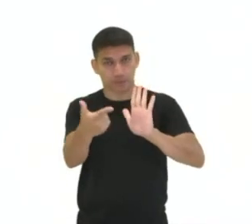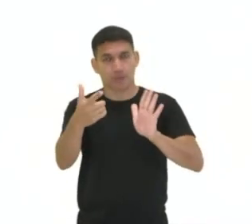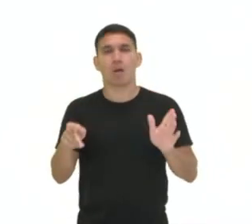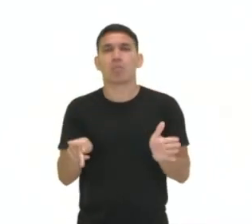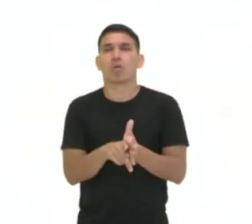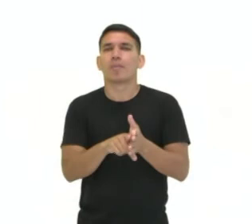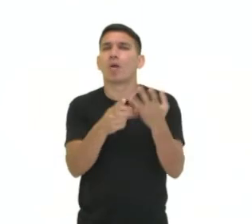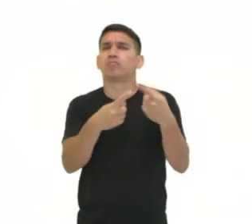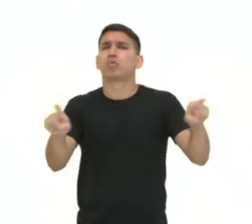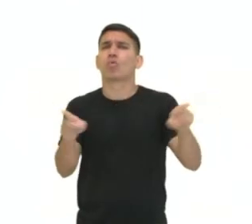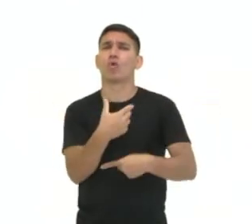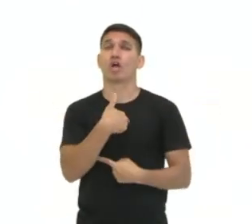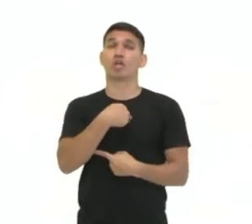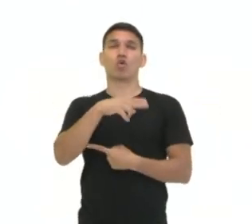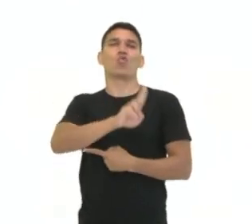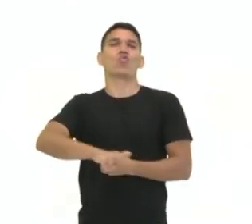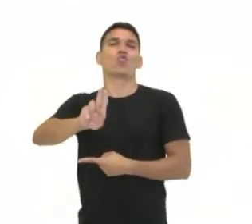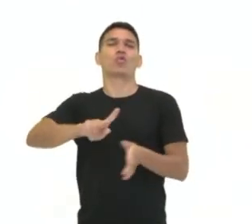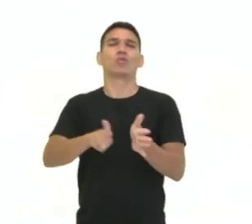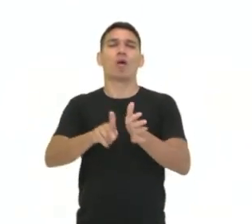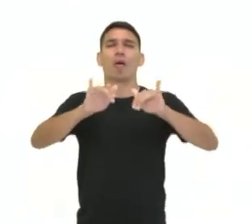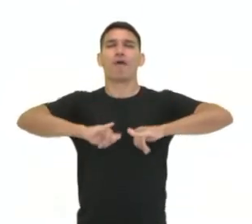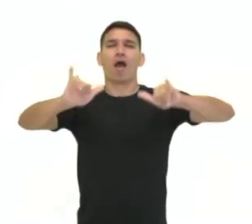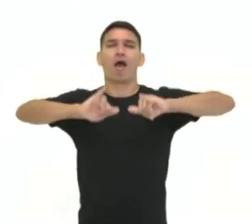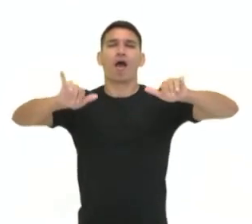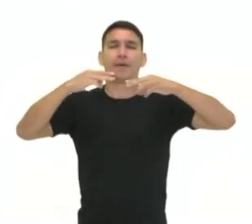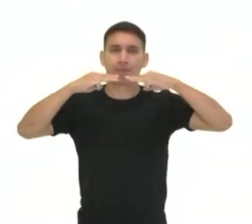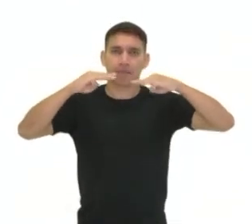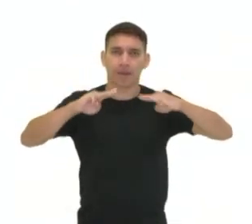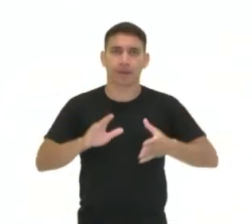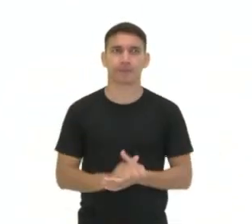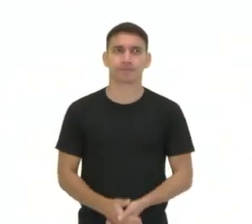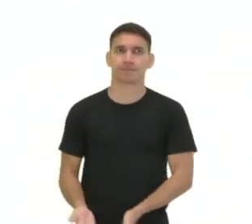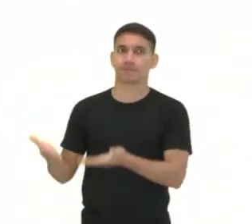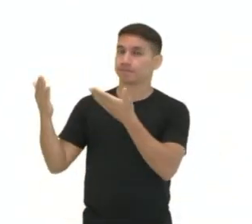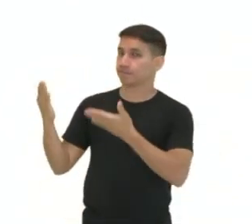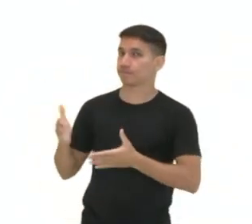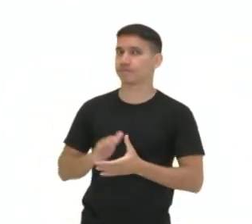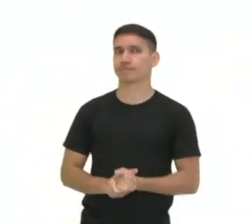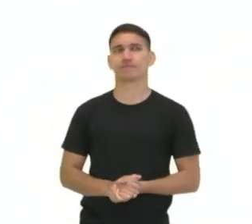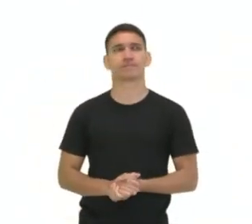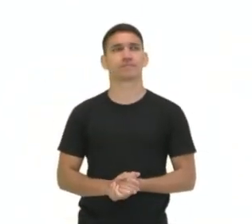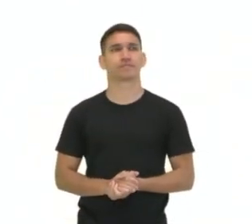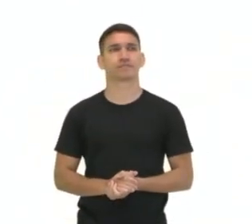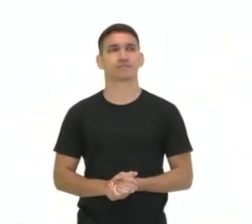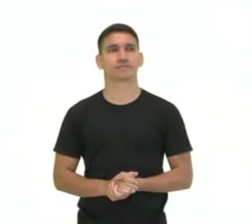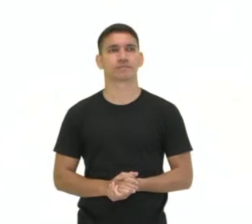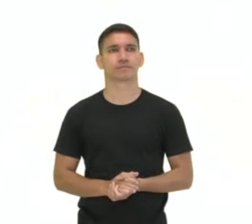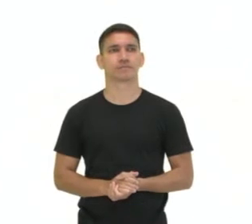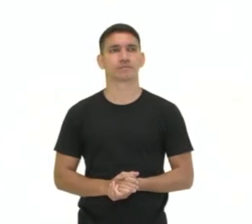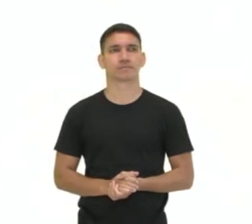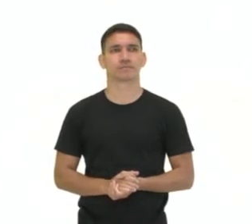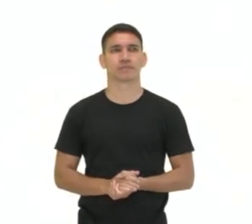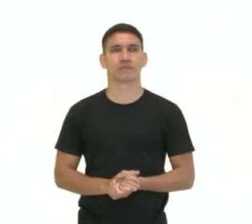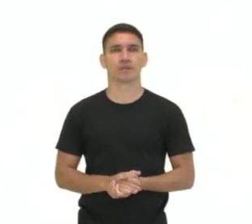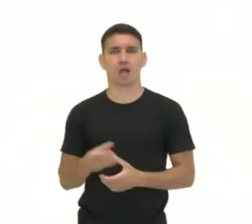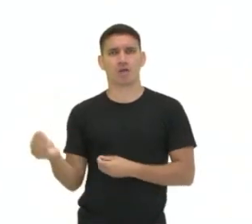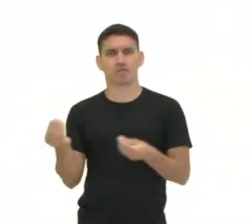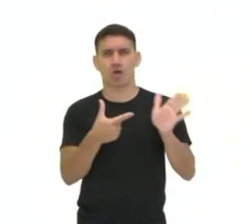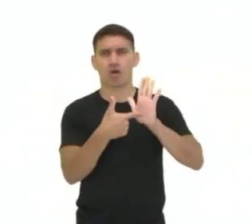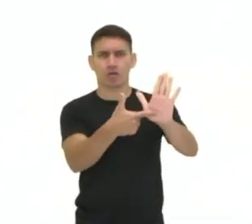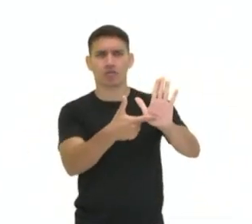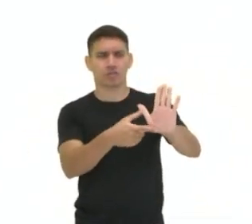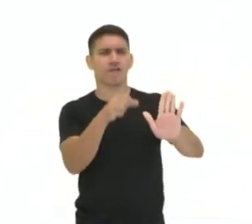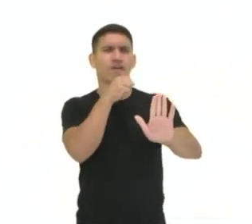marchinha que o Getúlio Vargas usou para fazer de propaganda na sua campanha. É o seguinte: bota o retrato do velho outra vez, bota no mesmo